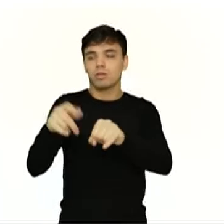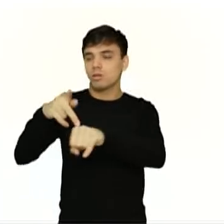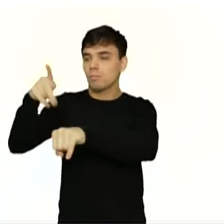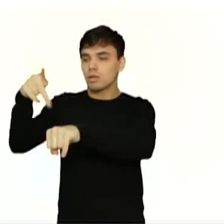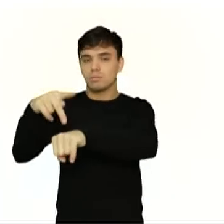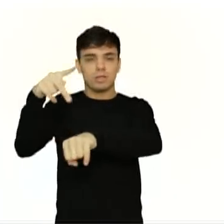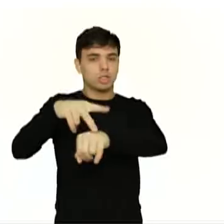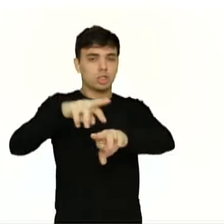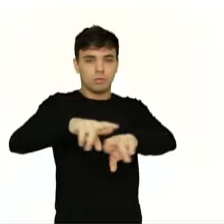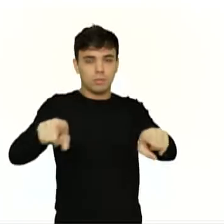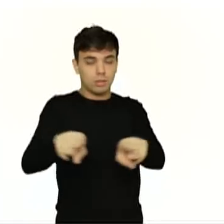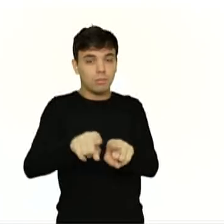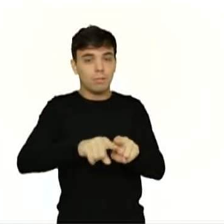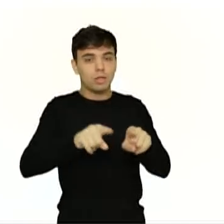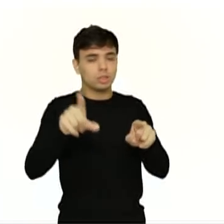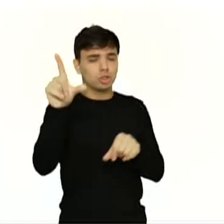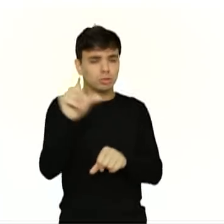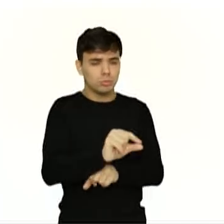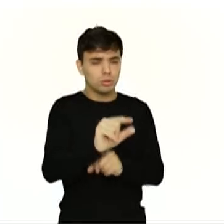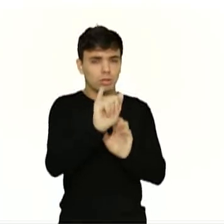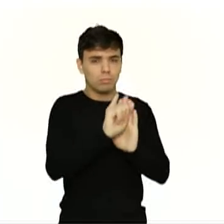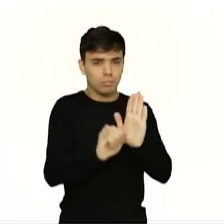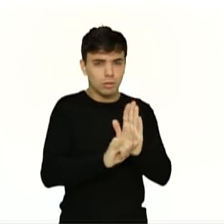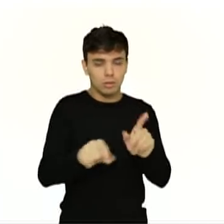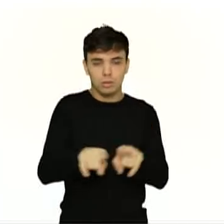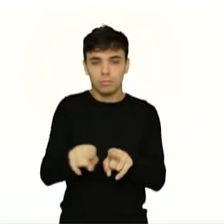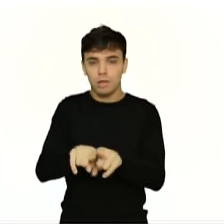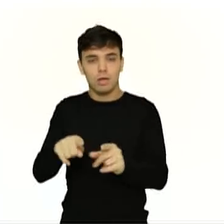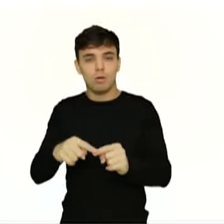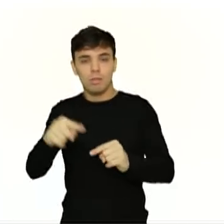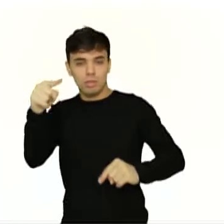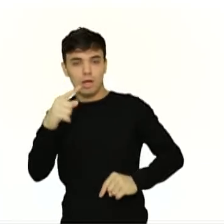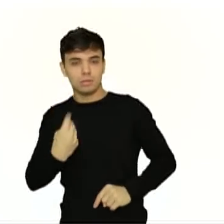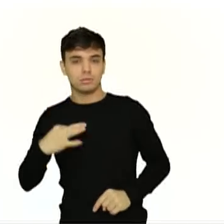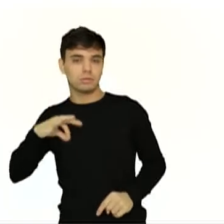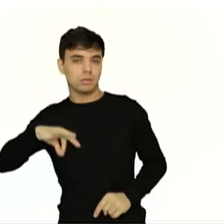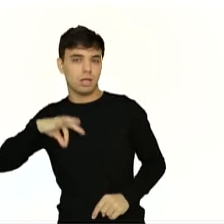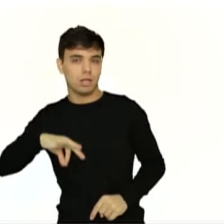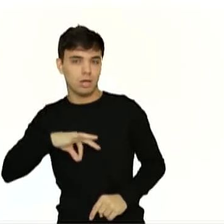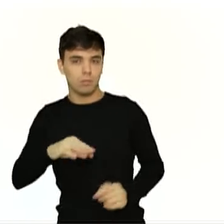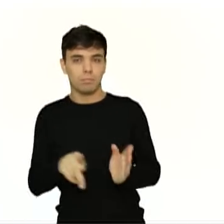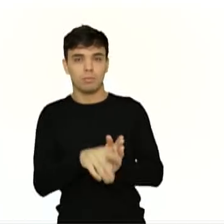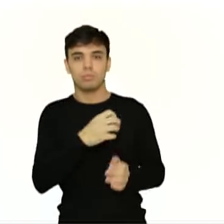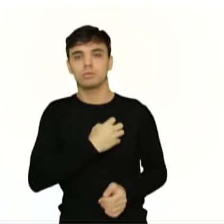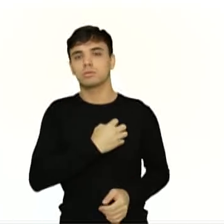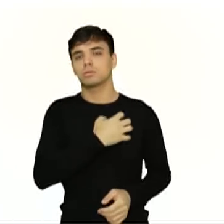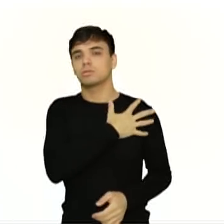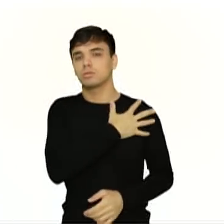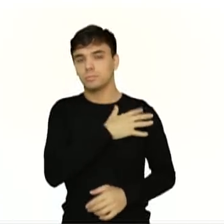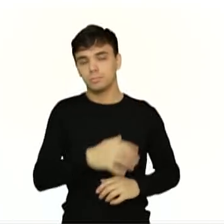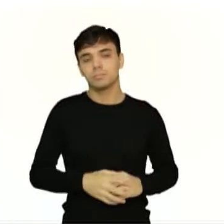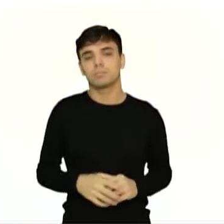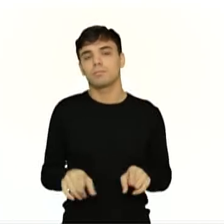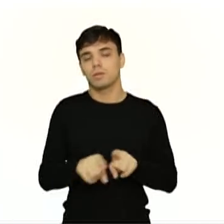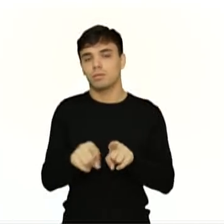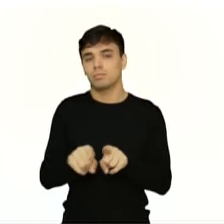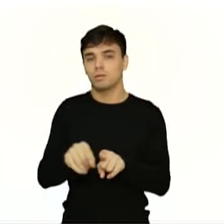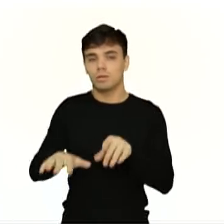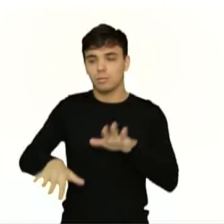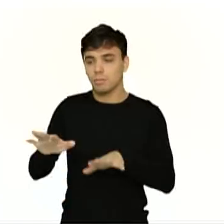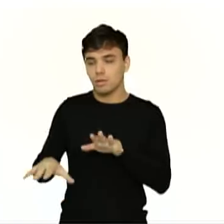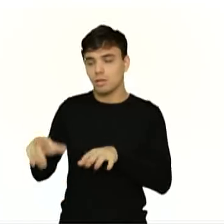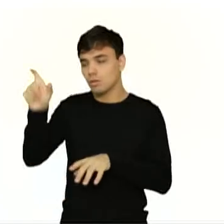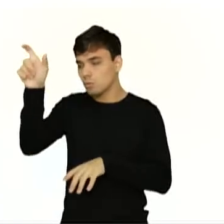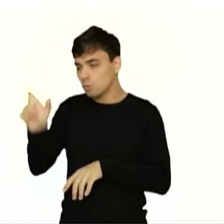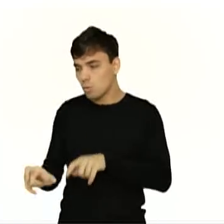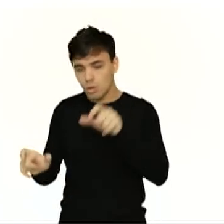de impostos e o aumento do salário dos soldados. A igualdade na ascensão de carreiras militares, pois dependendo da sua cor